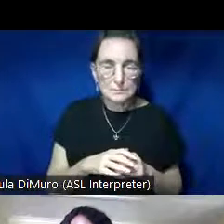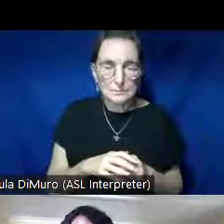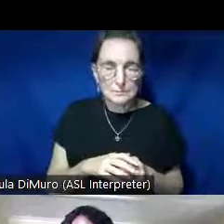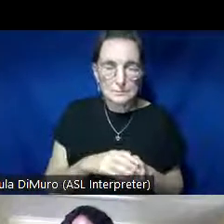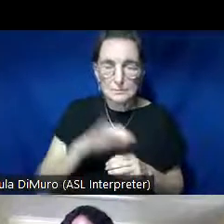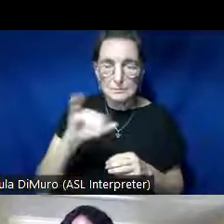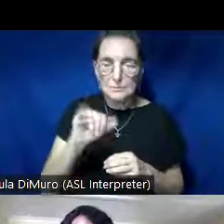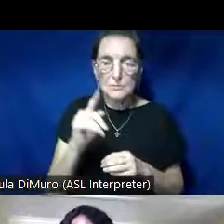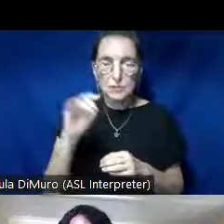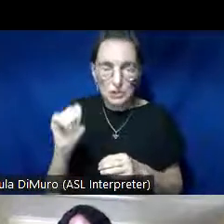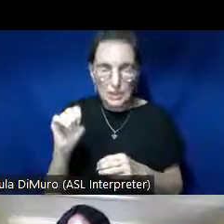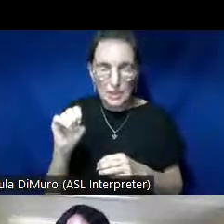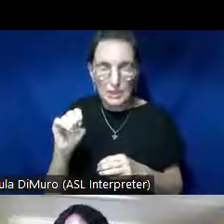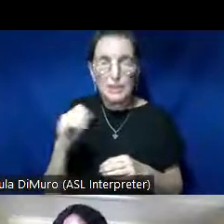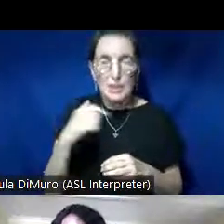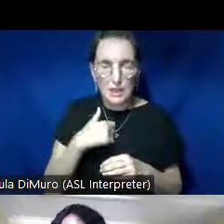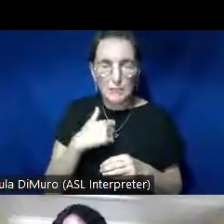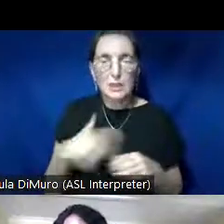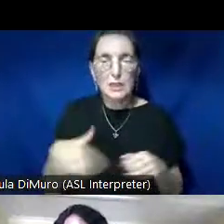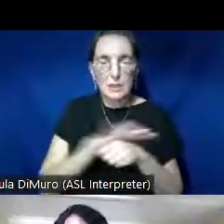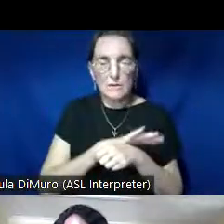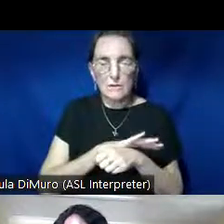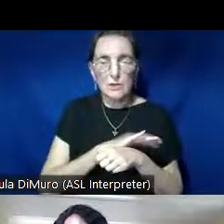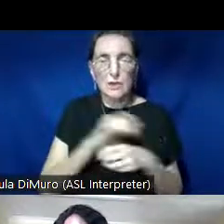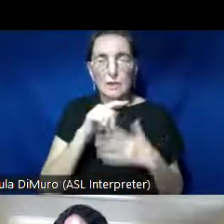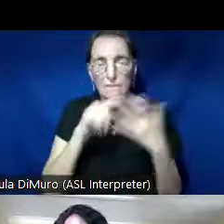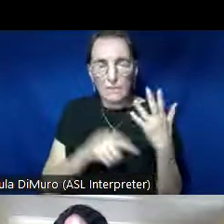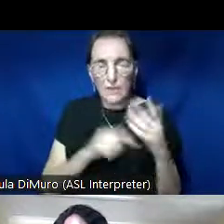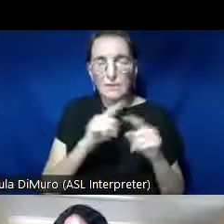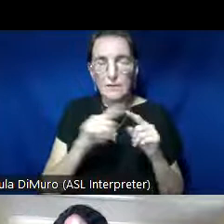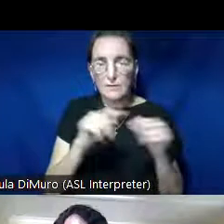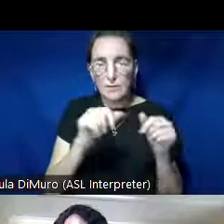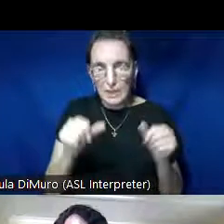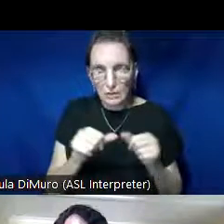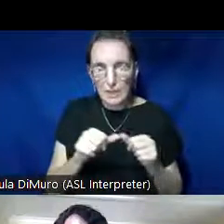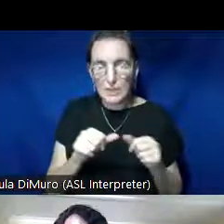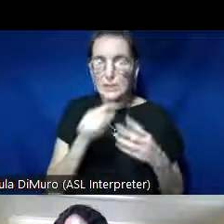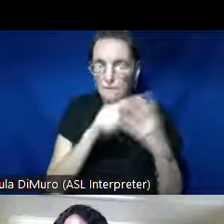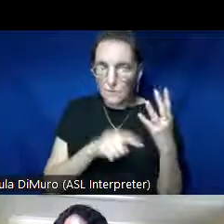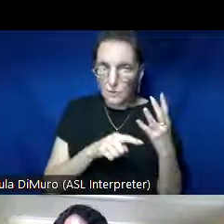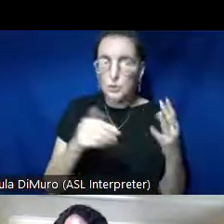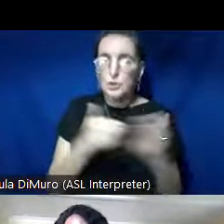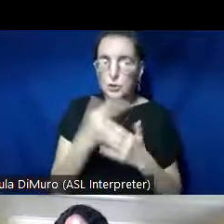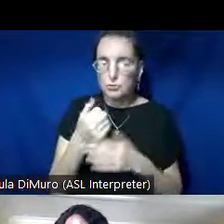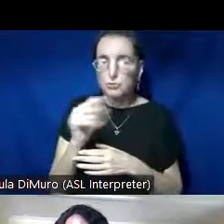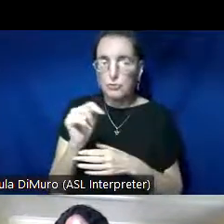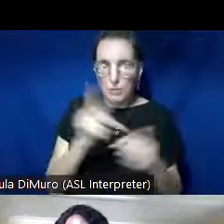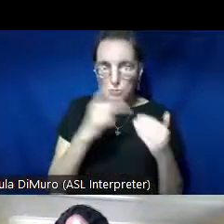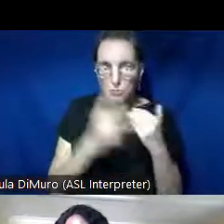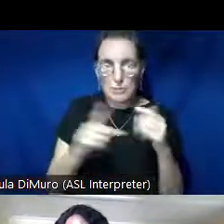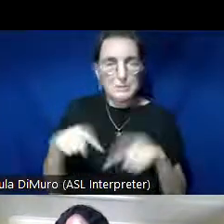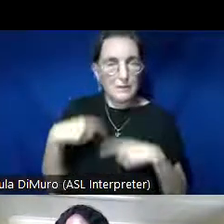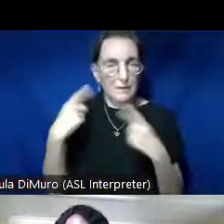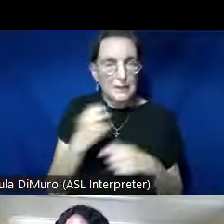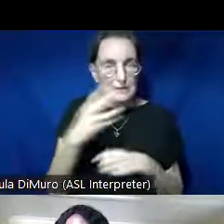também algumas iniciativas. Obrigada, Jayden. Também fala sobre 5 dicas áreas de nosso